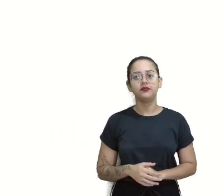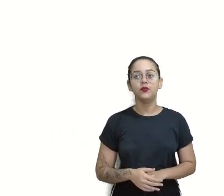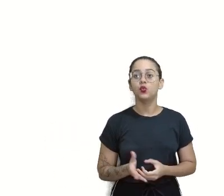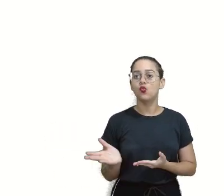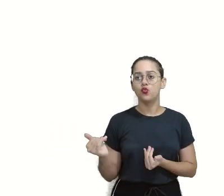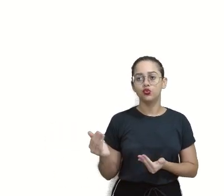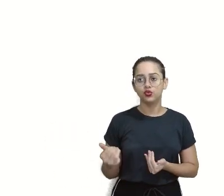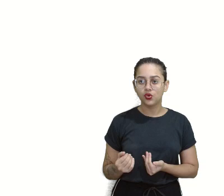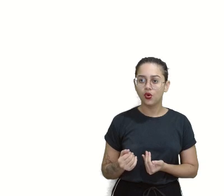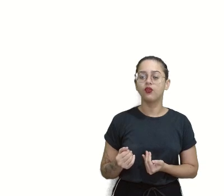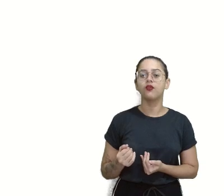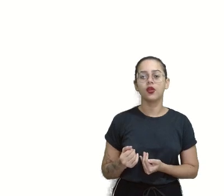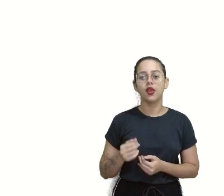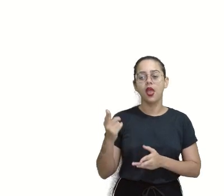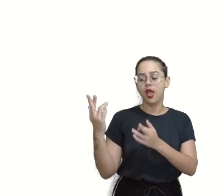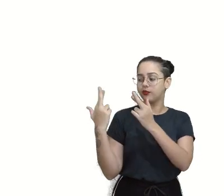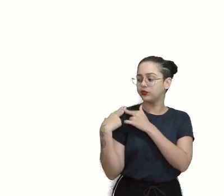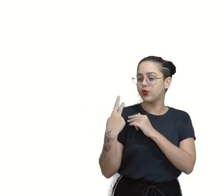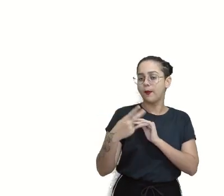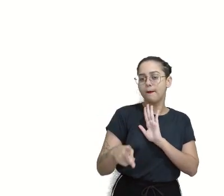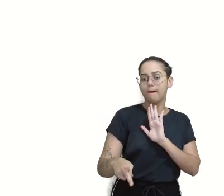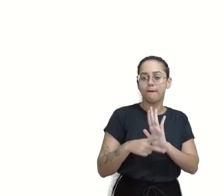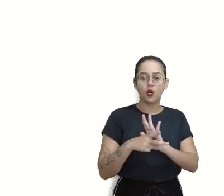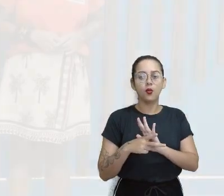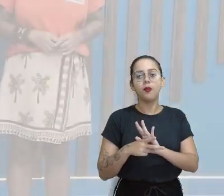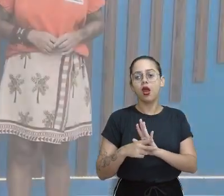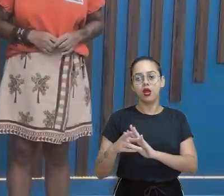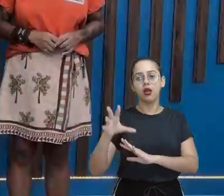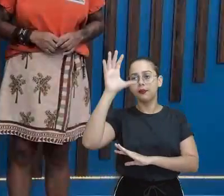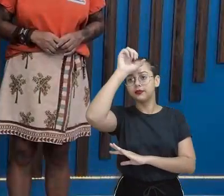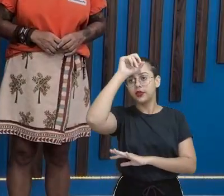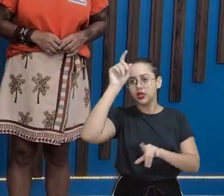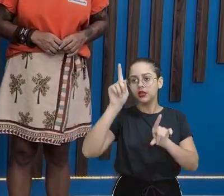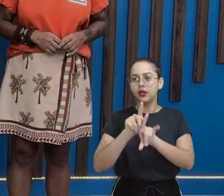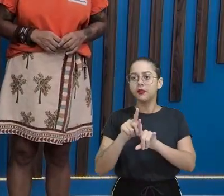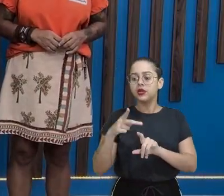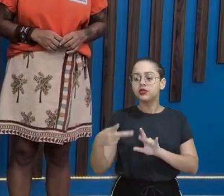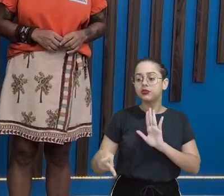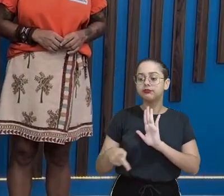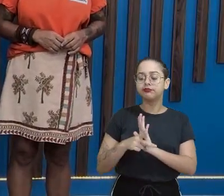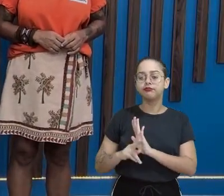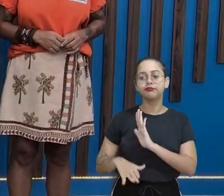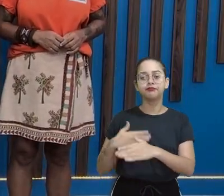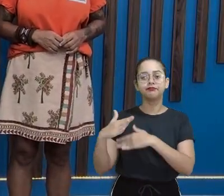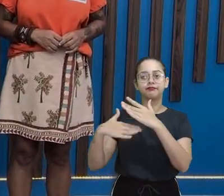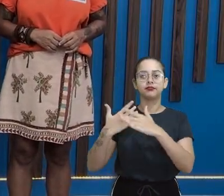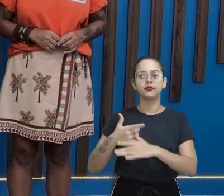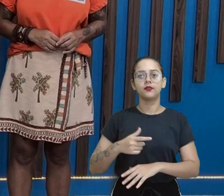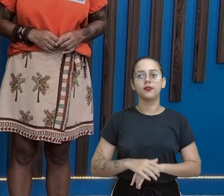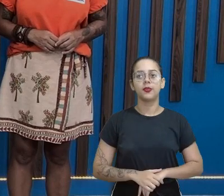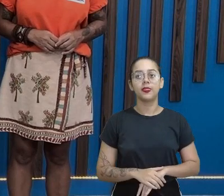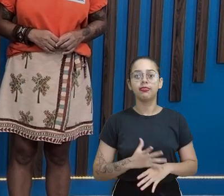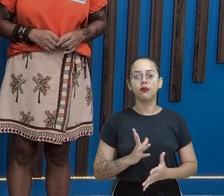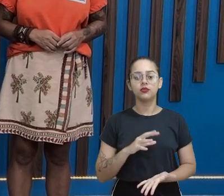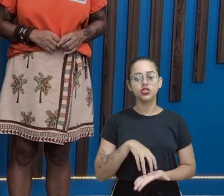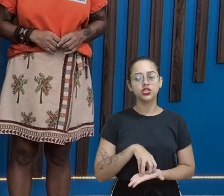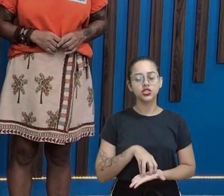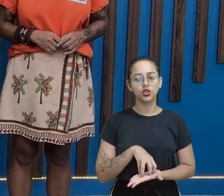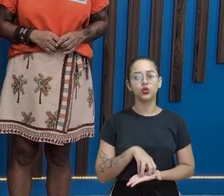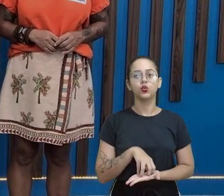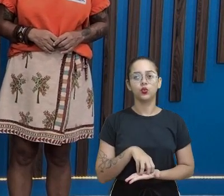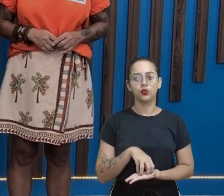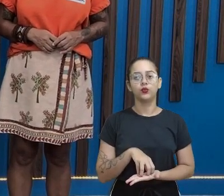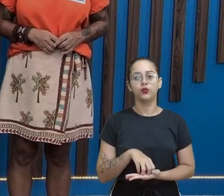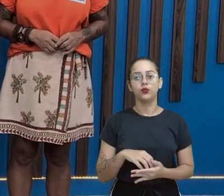própria aprendizagem e de seu processo de desenvolvimento. Então, ser sujeito é estar justamente no centro disso aí. Então, toda